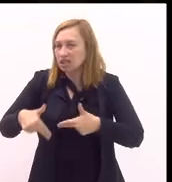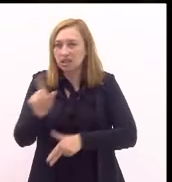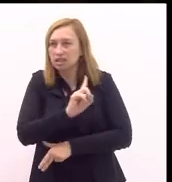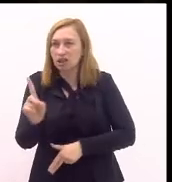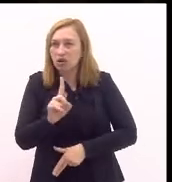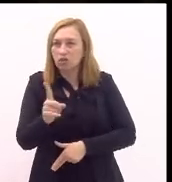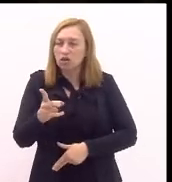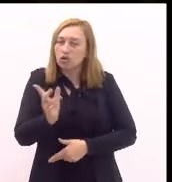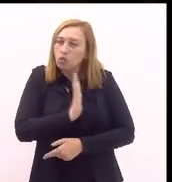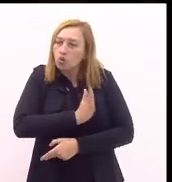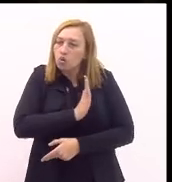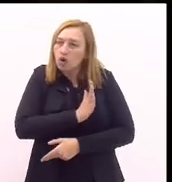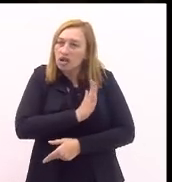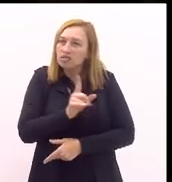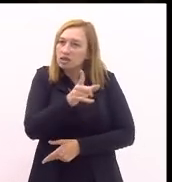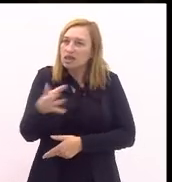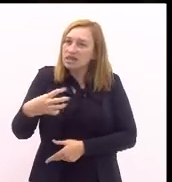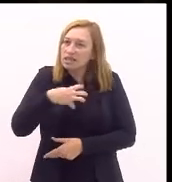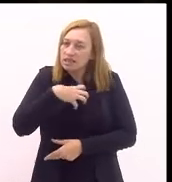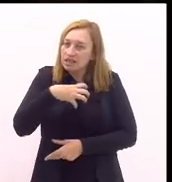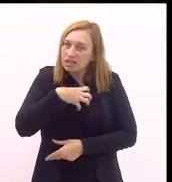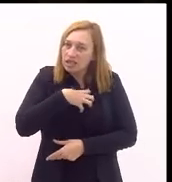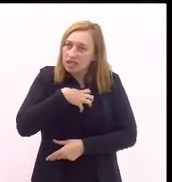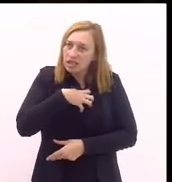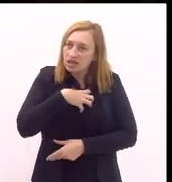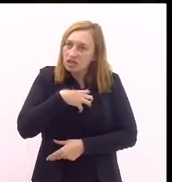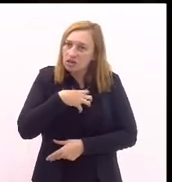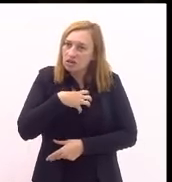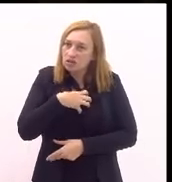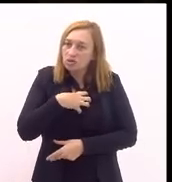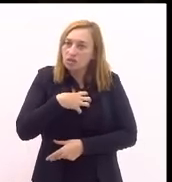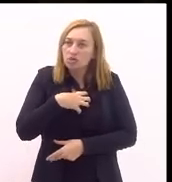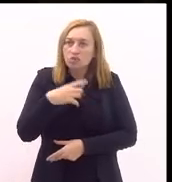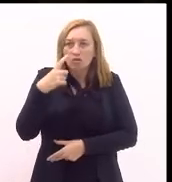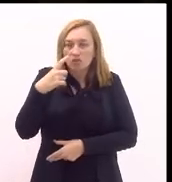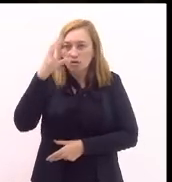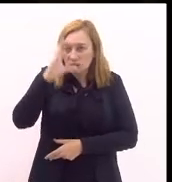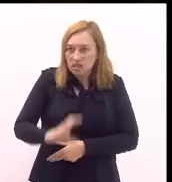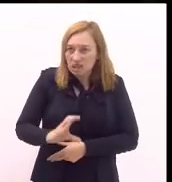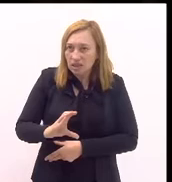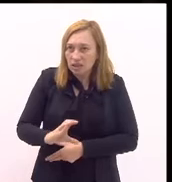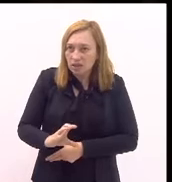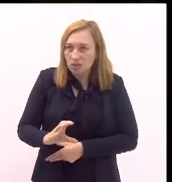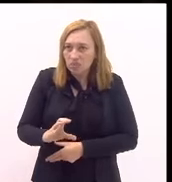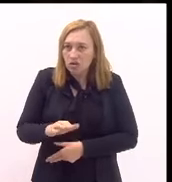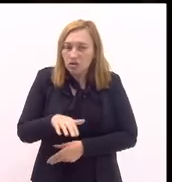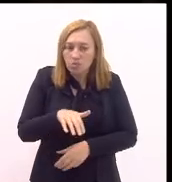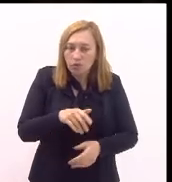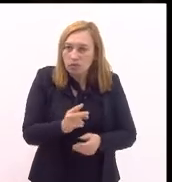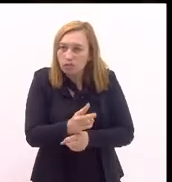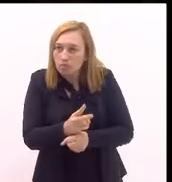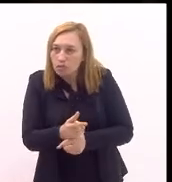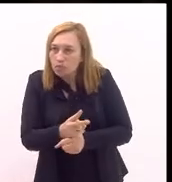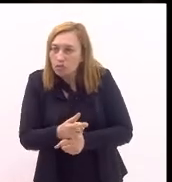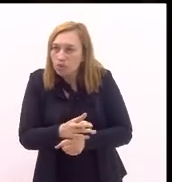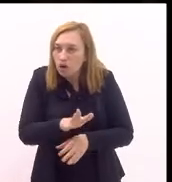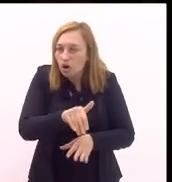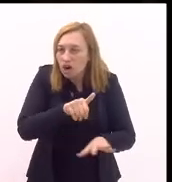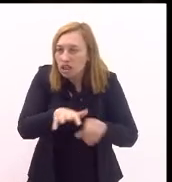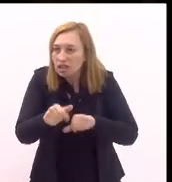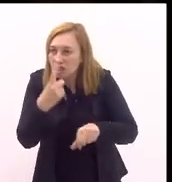Foi algo do coração vocês sentiram algo você tirou algo quando vê um cidadão brasileiro catando lixo para comer